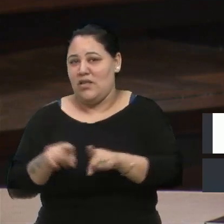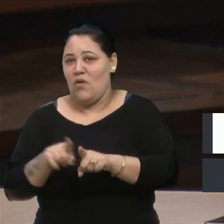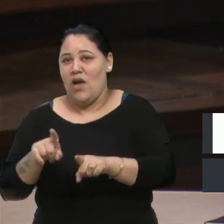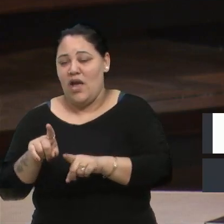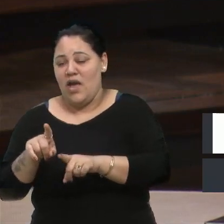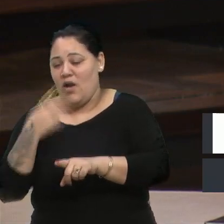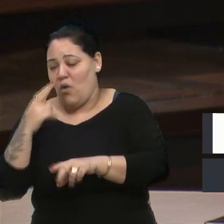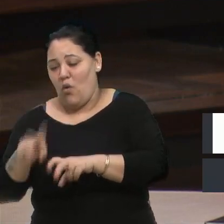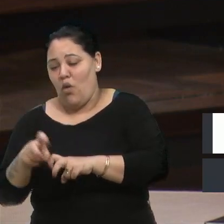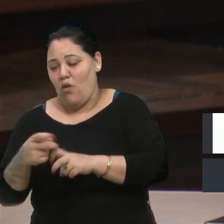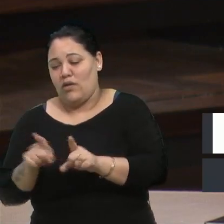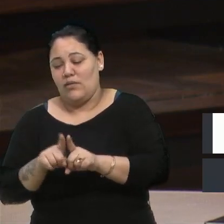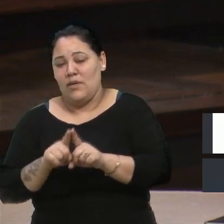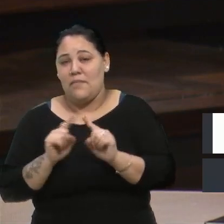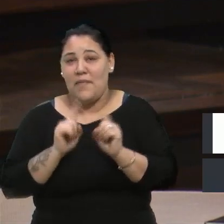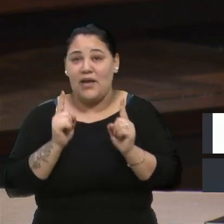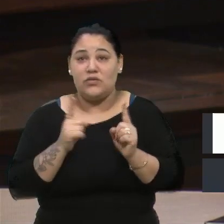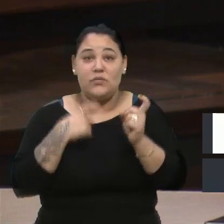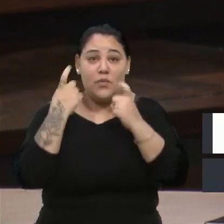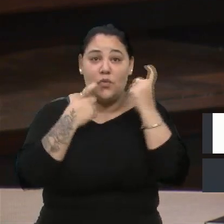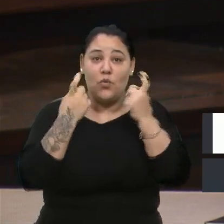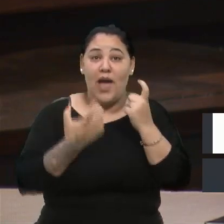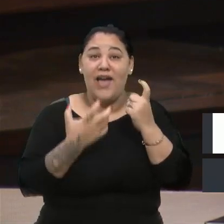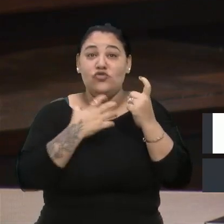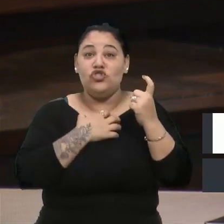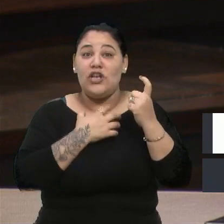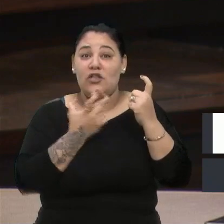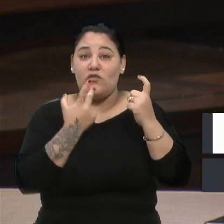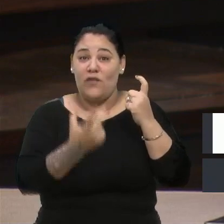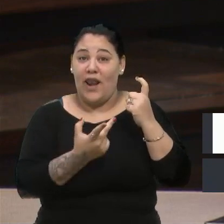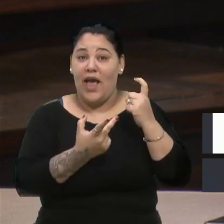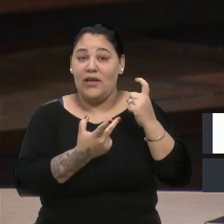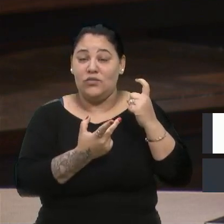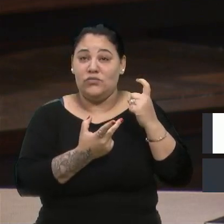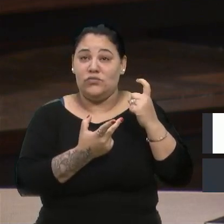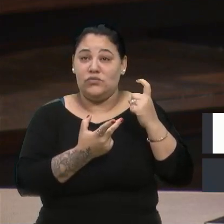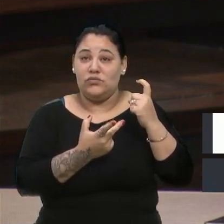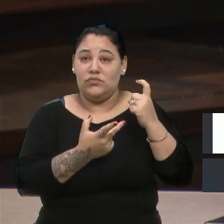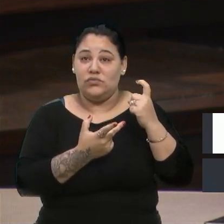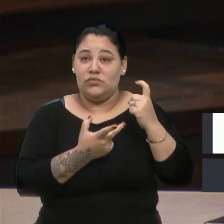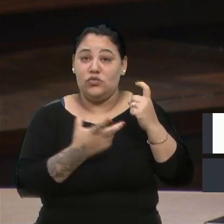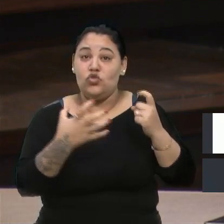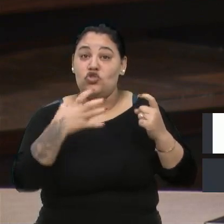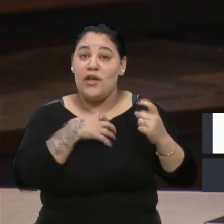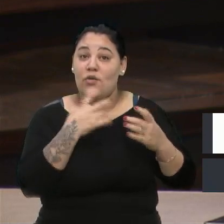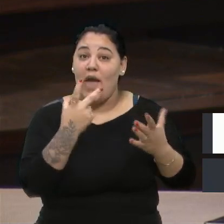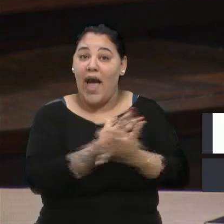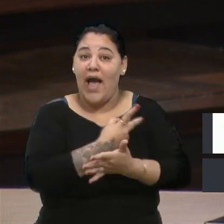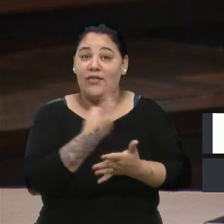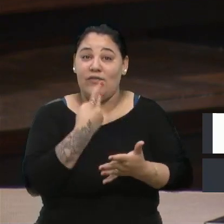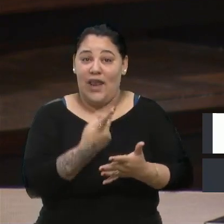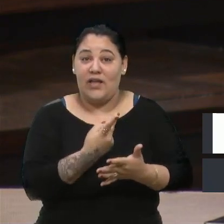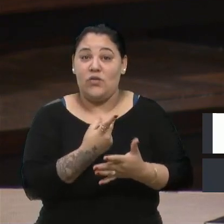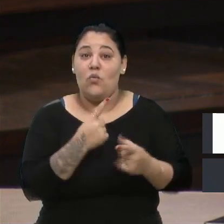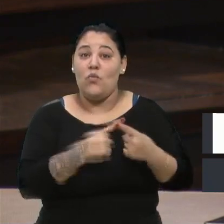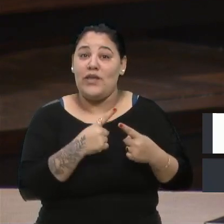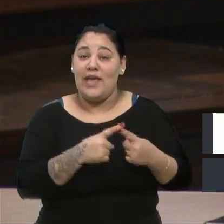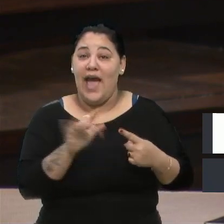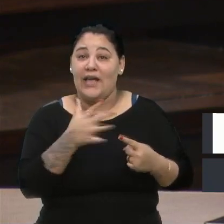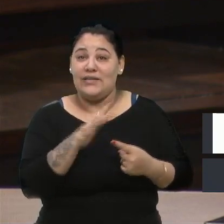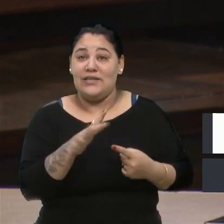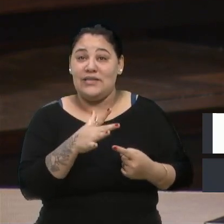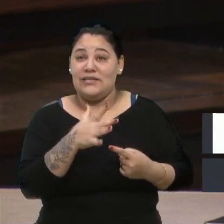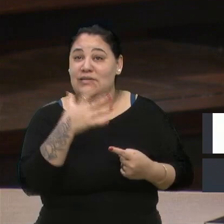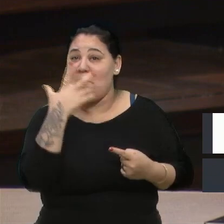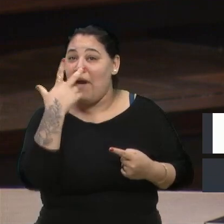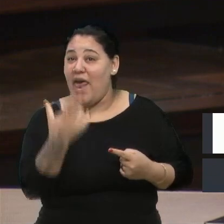narrativas que são colocadas aqui e que expõem a Câmara de Vereadores, muitas vezes, vereador Lucas, até o ridículo, que expõe todos